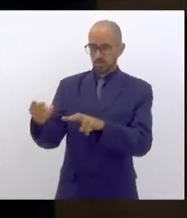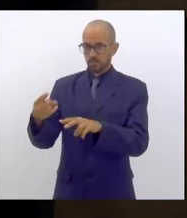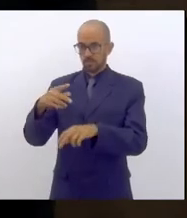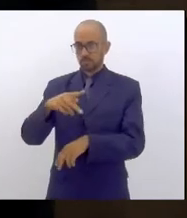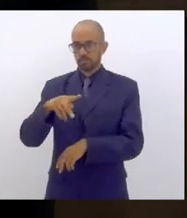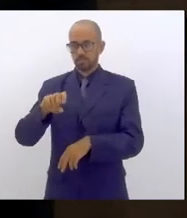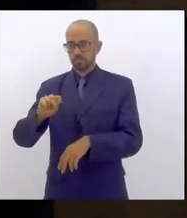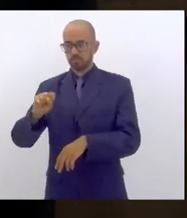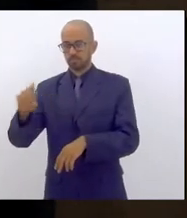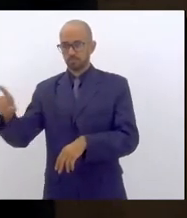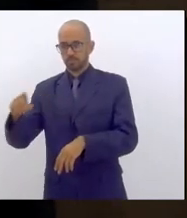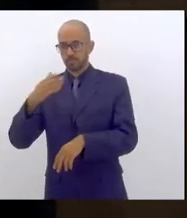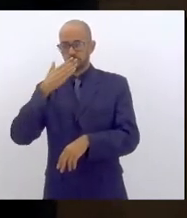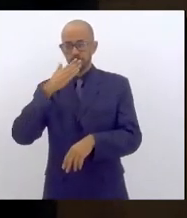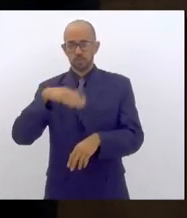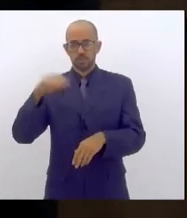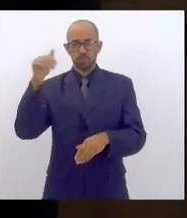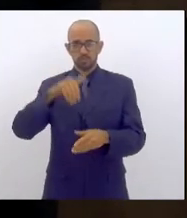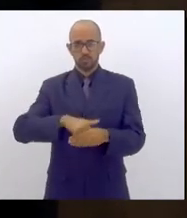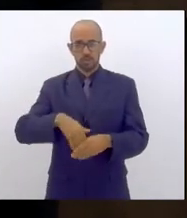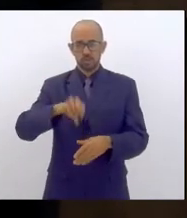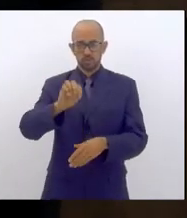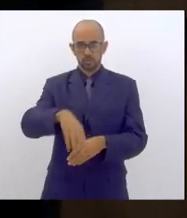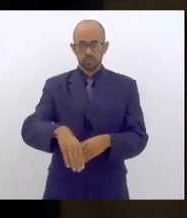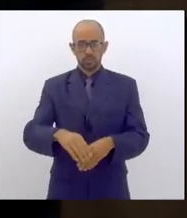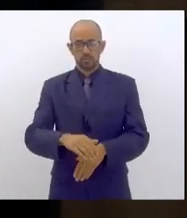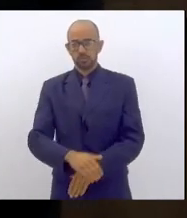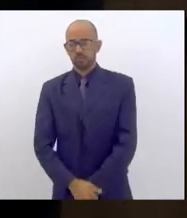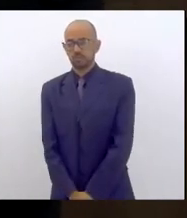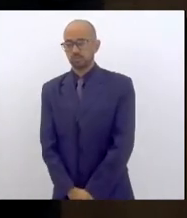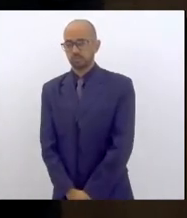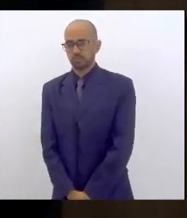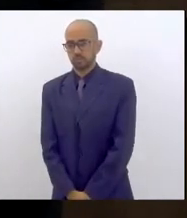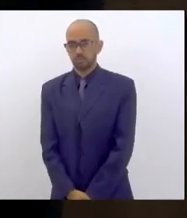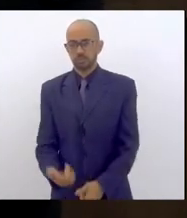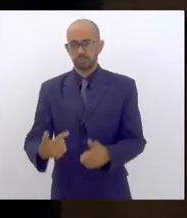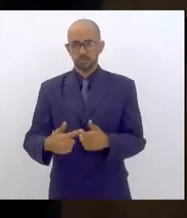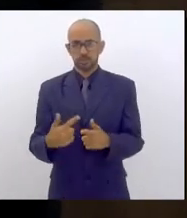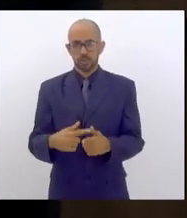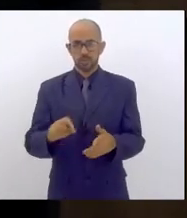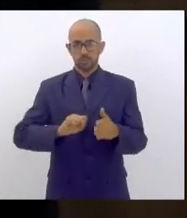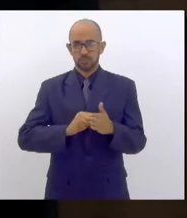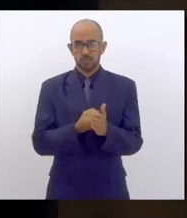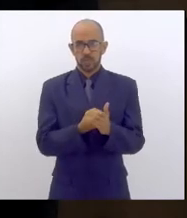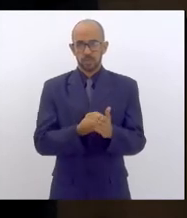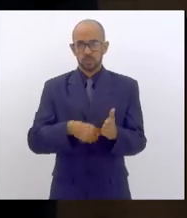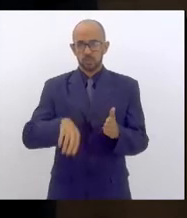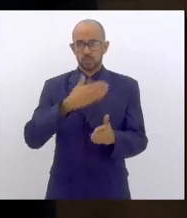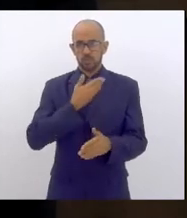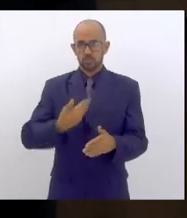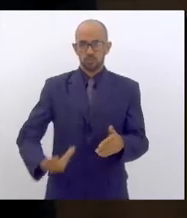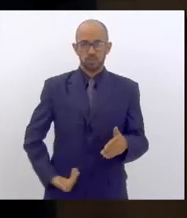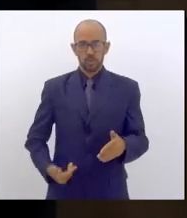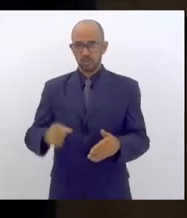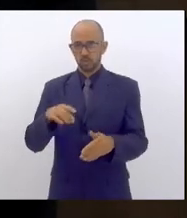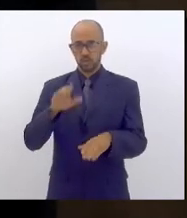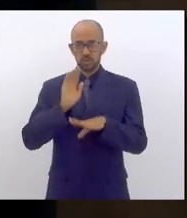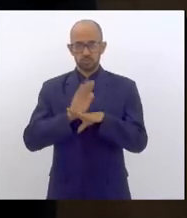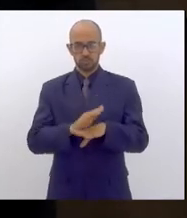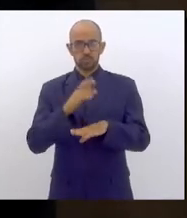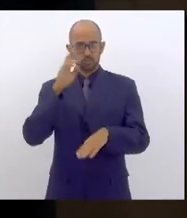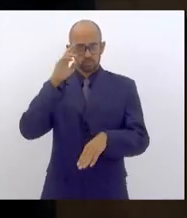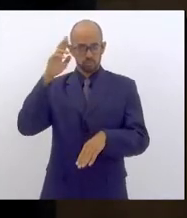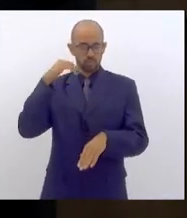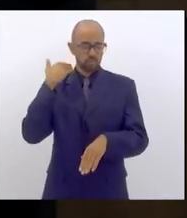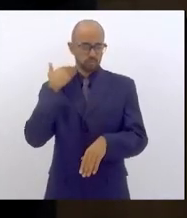PSD, pedindo o voto sim, porque esse veto do governo só ajuda os banqueiros e